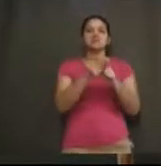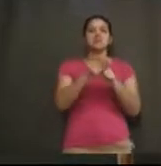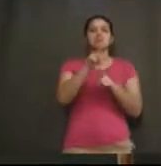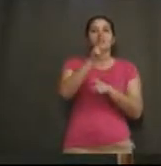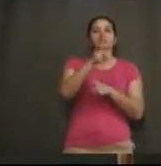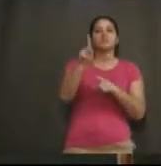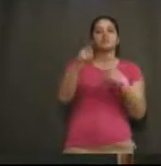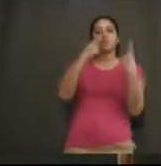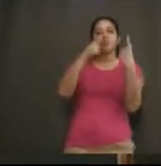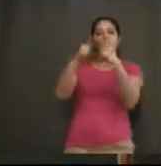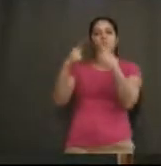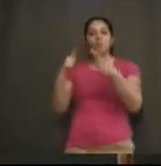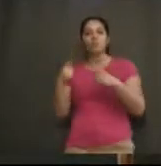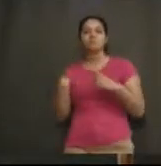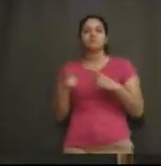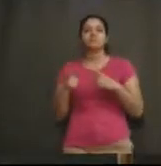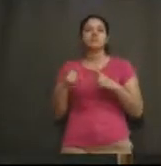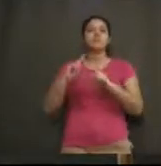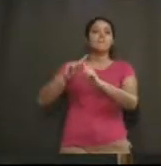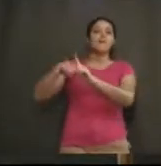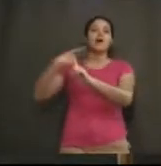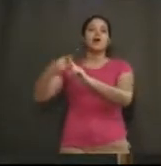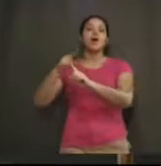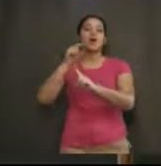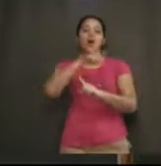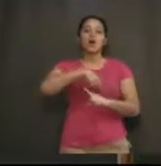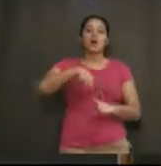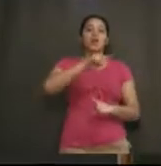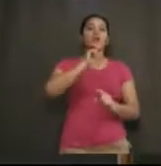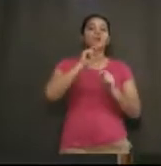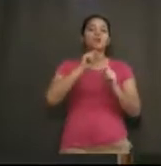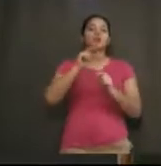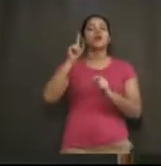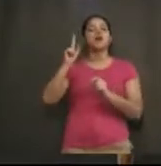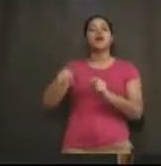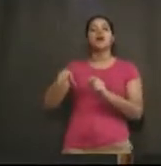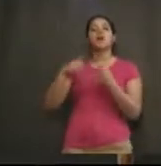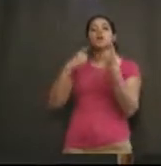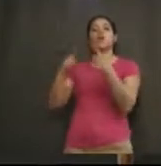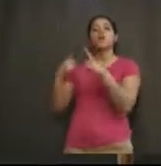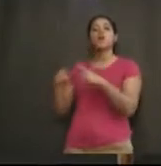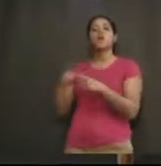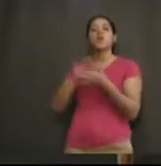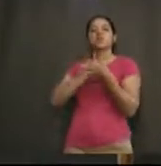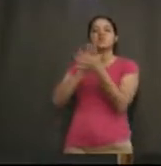Ataques, para além dos ataques contra a ciência, ataques a valores civilizatórios.